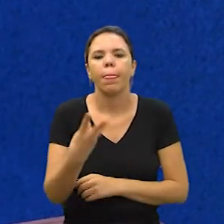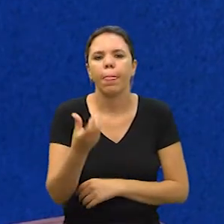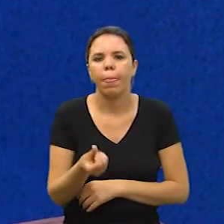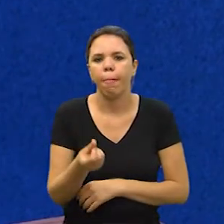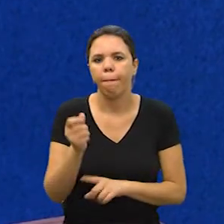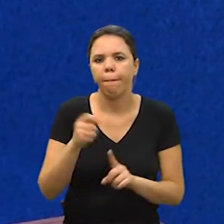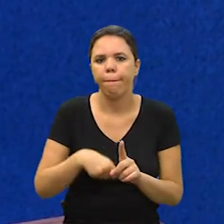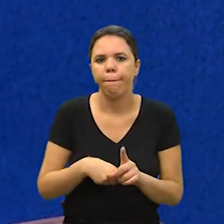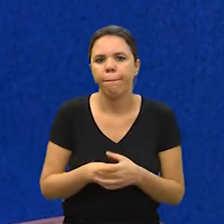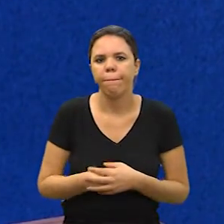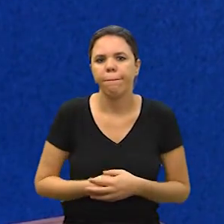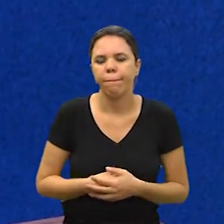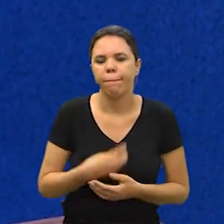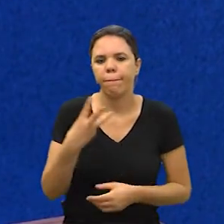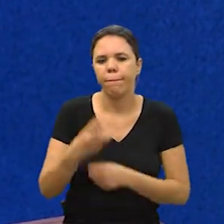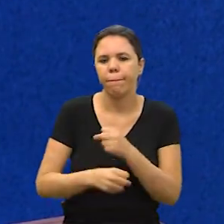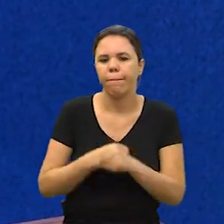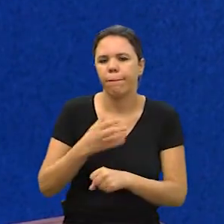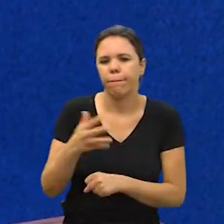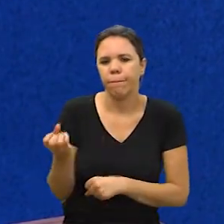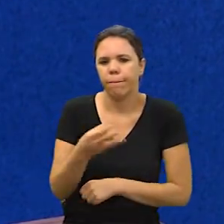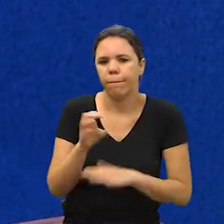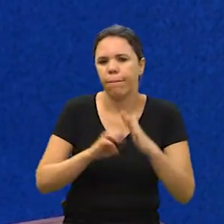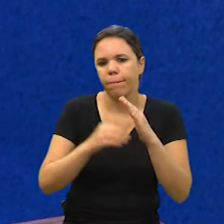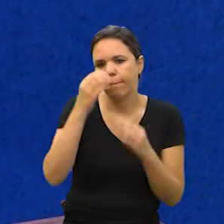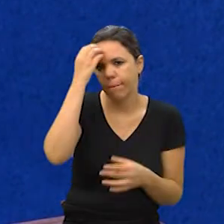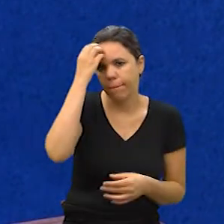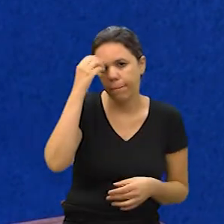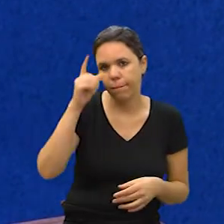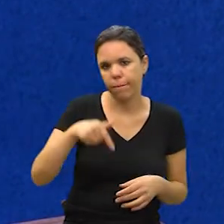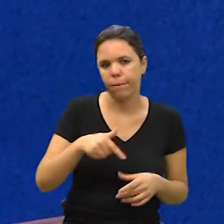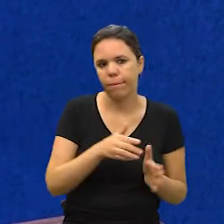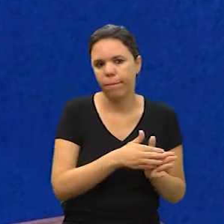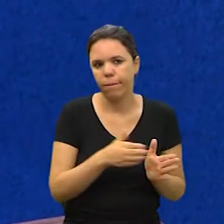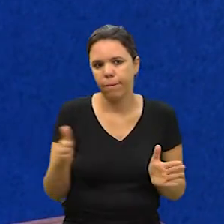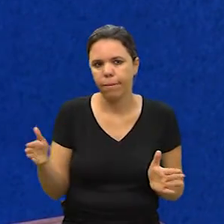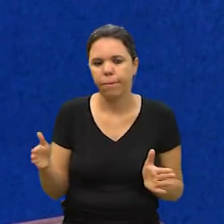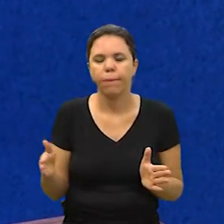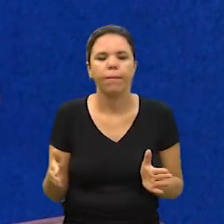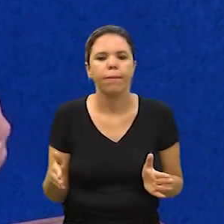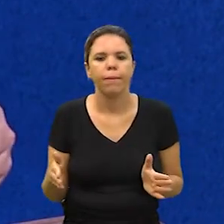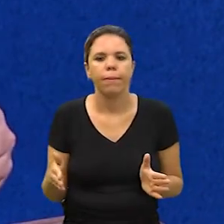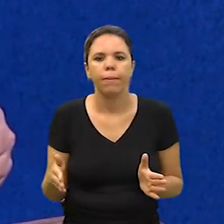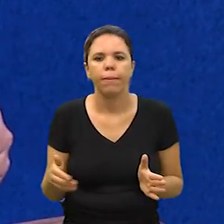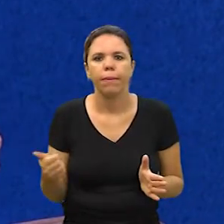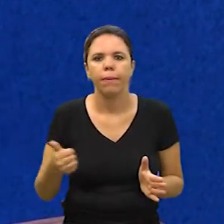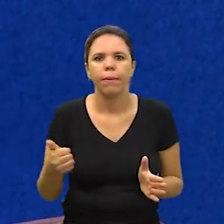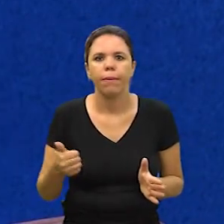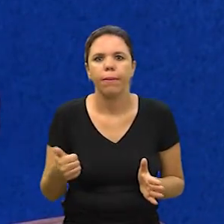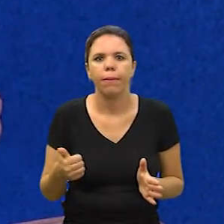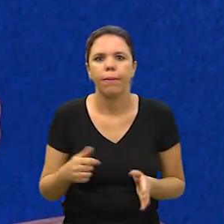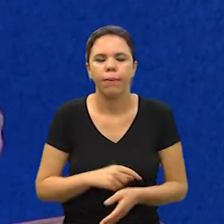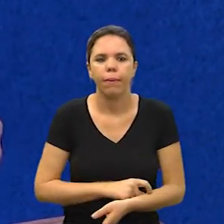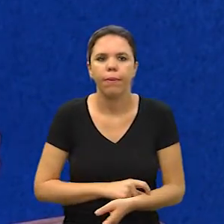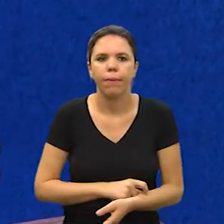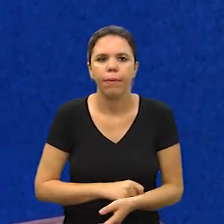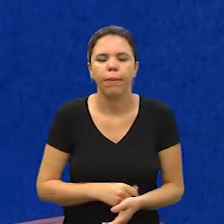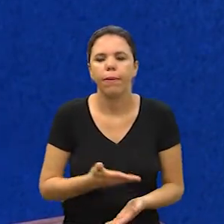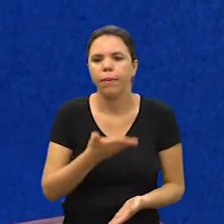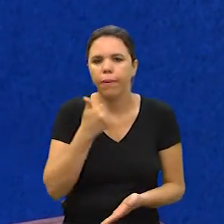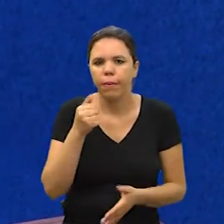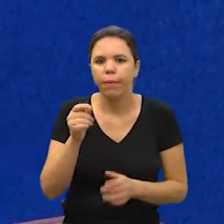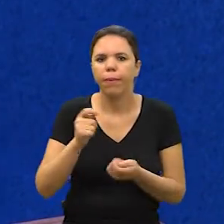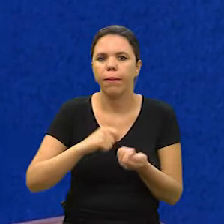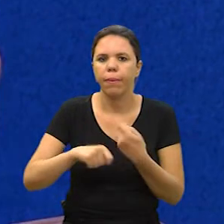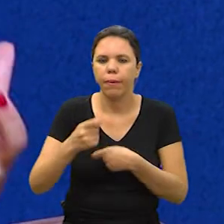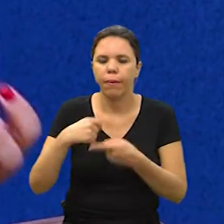36 meses, né, 3 anos, uma nova empresa, ela é o período em que ela passa por aquele primeiro período de